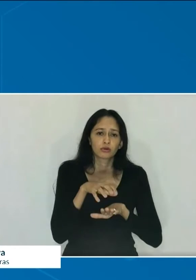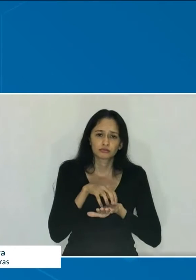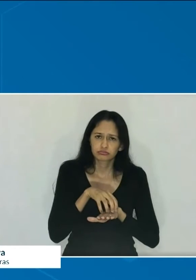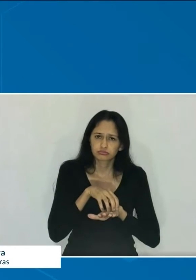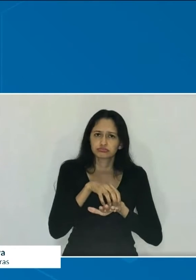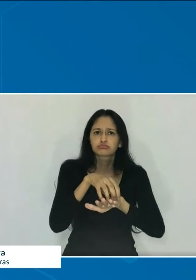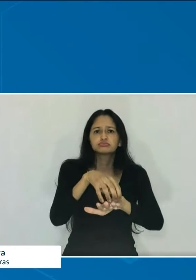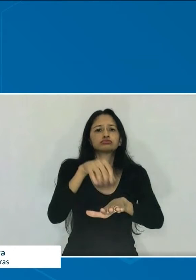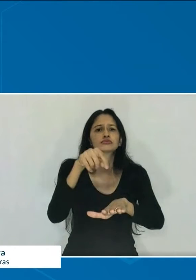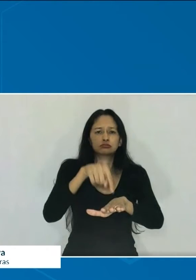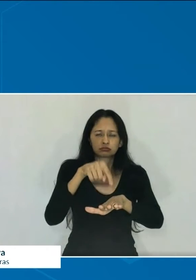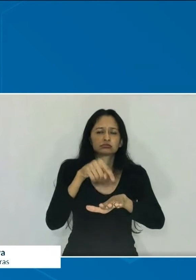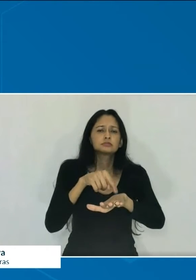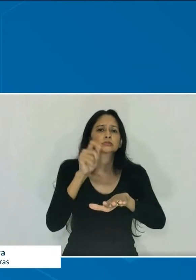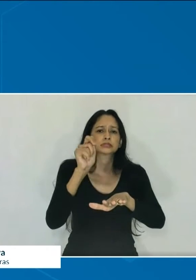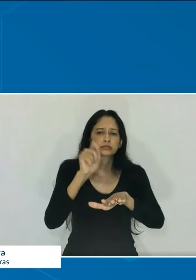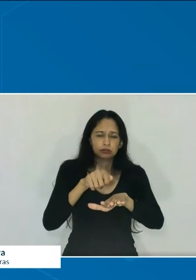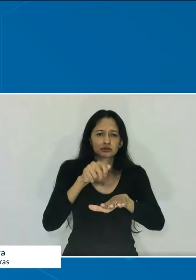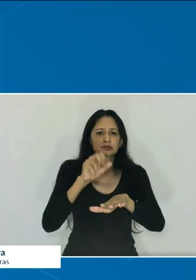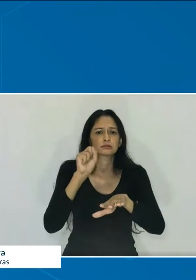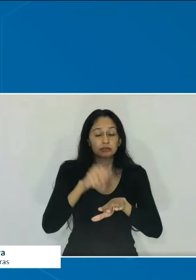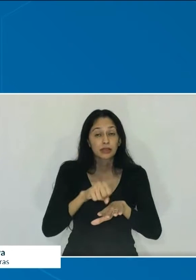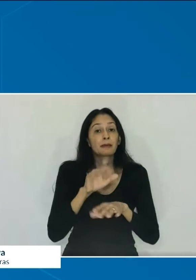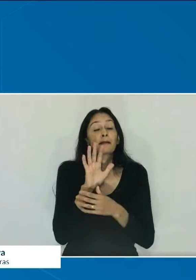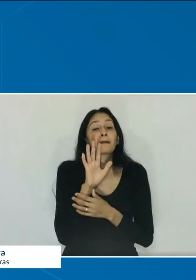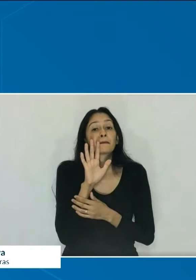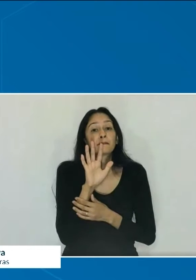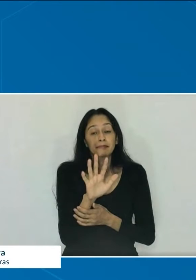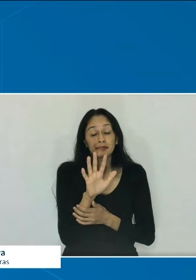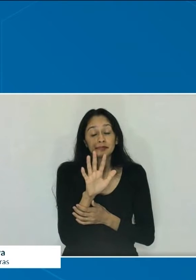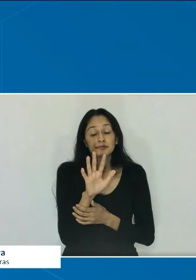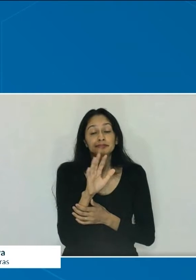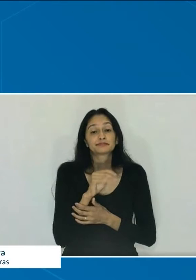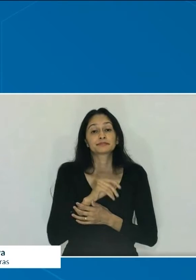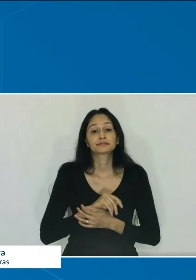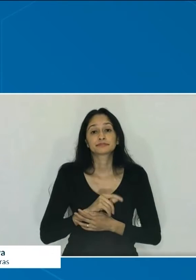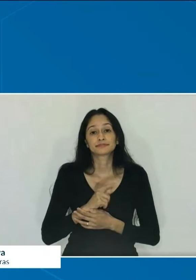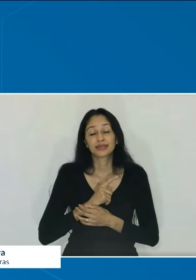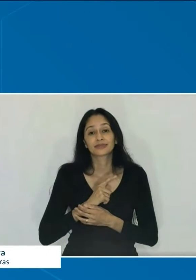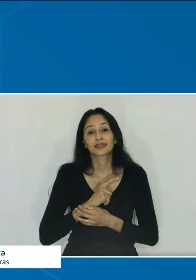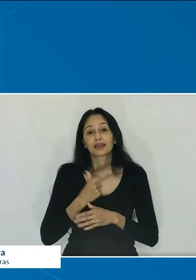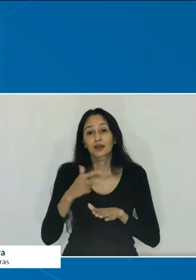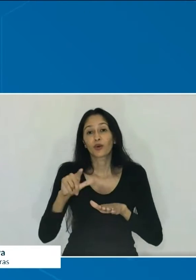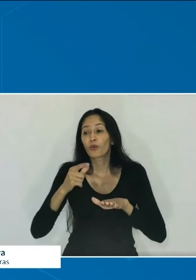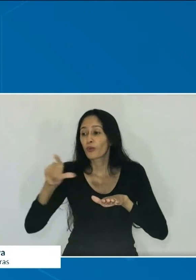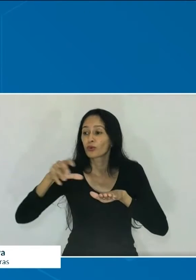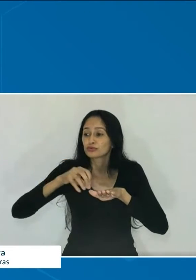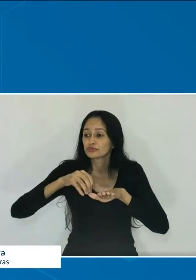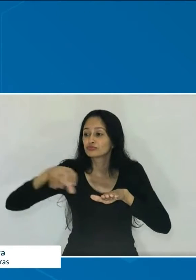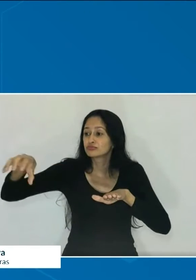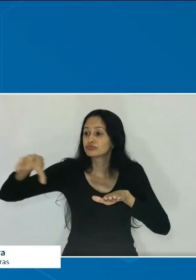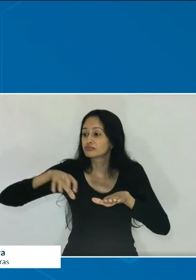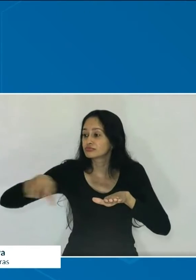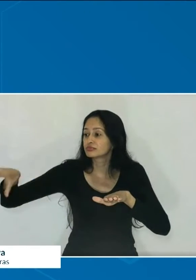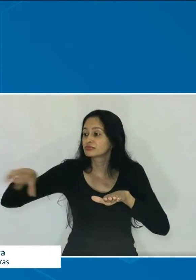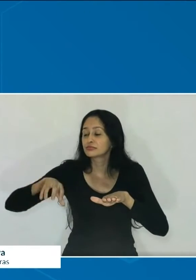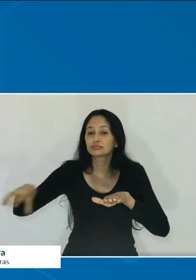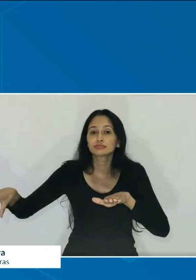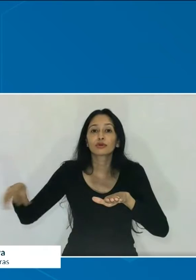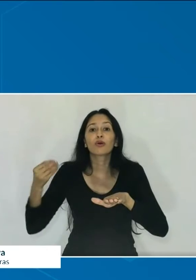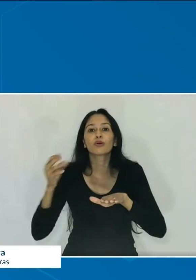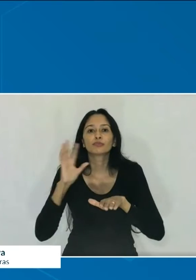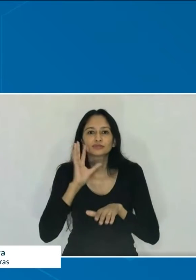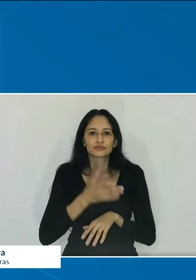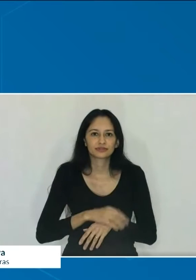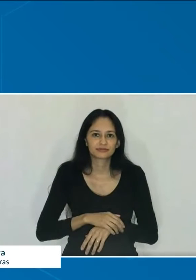do que é macro acessível. Mas nós temos a micro acessibilidade, que não está sendo cuidada,